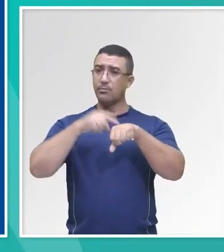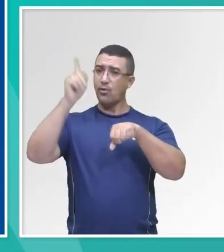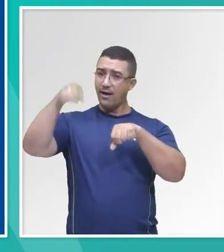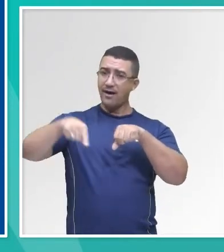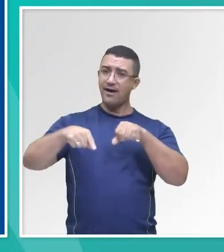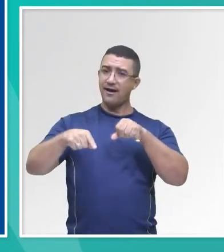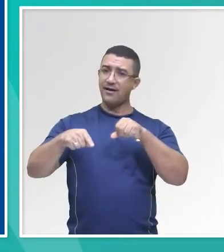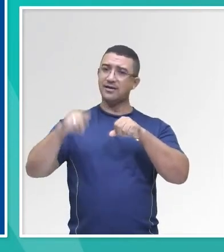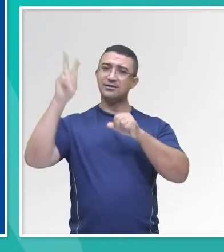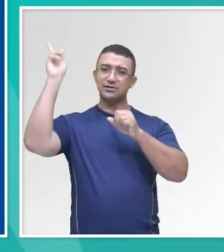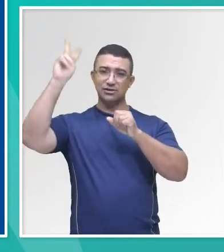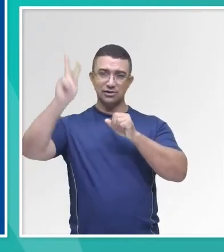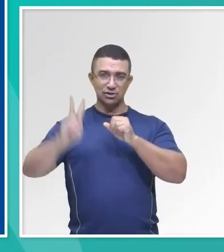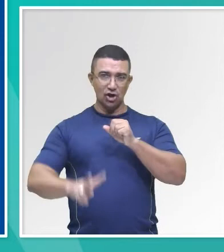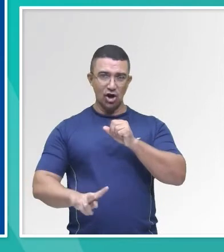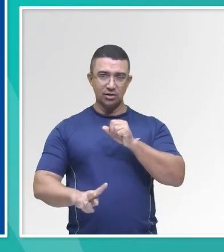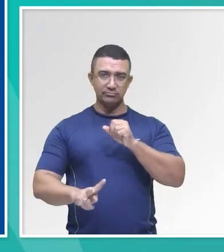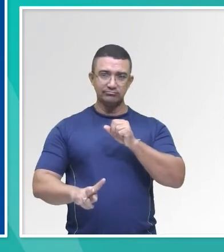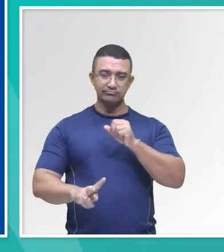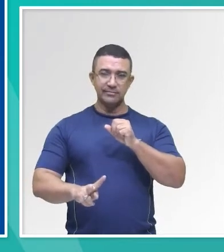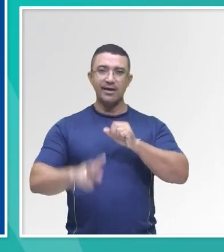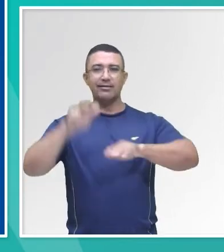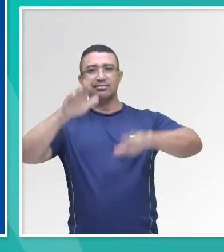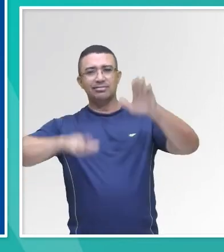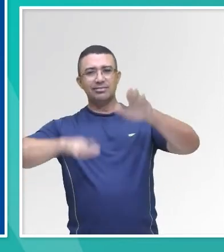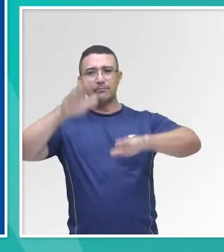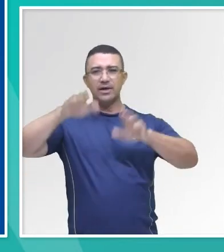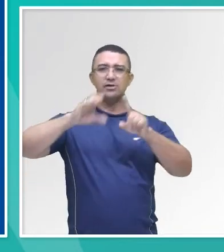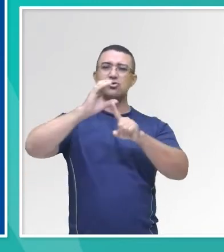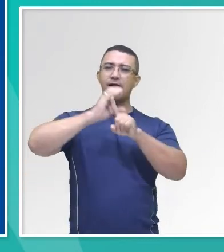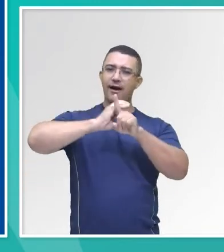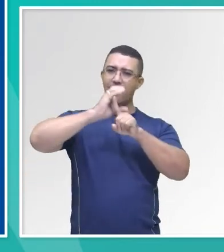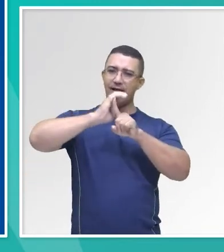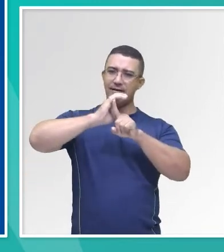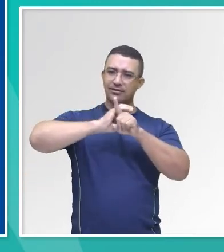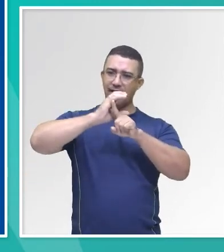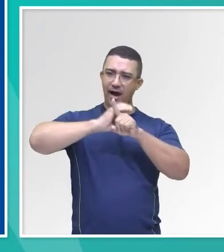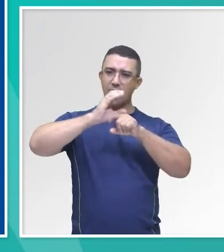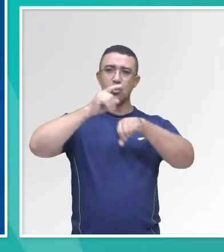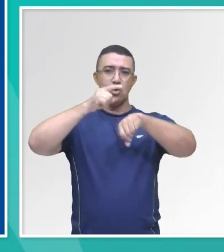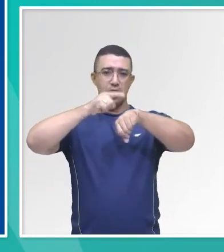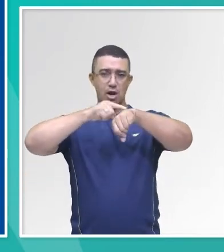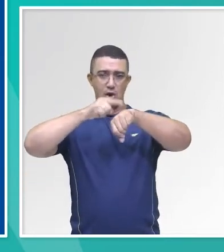é histórico, isto é, ele é determinado pelo calendário e pelo relógio.